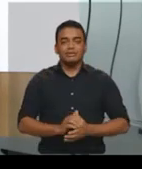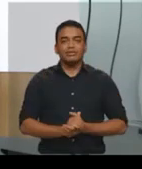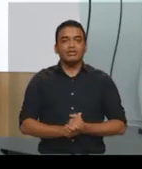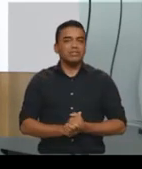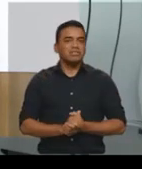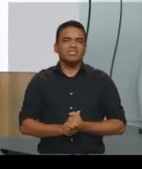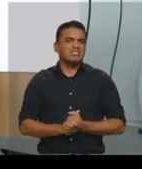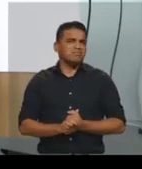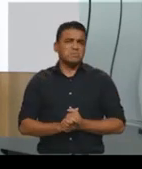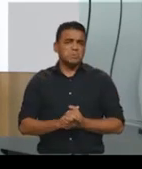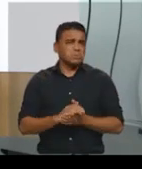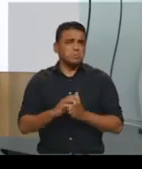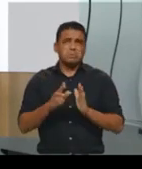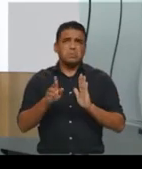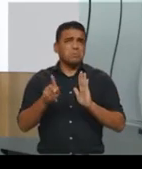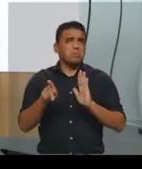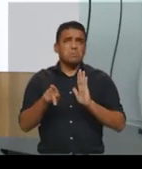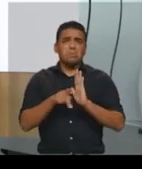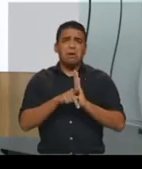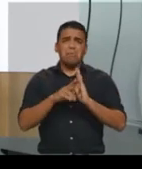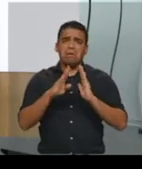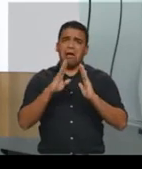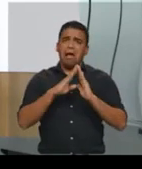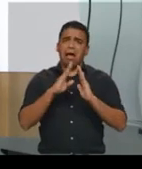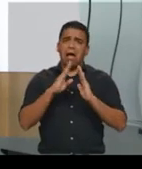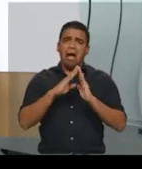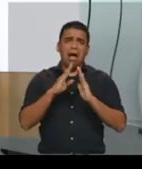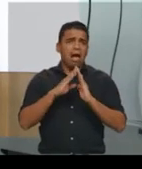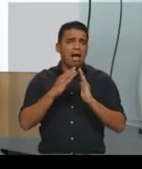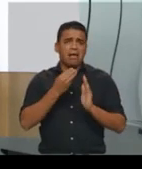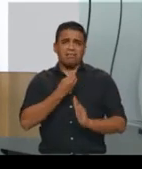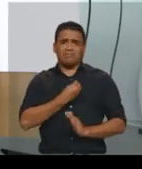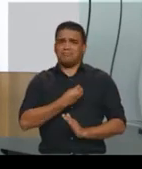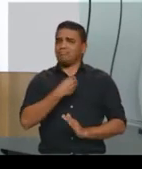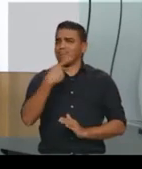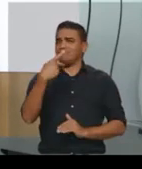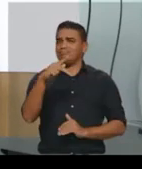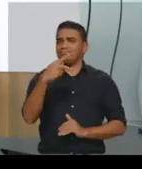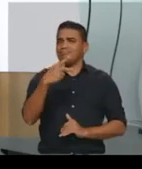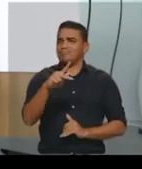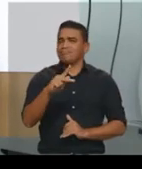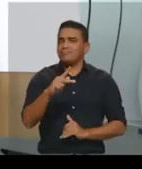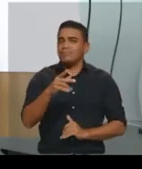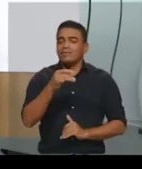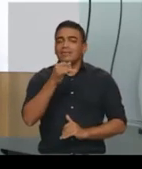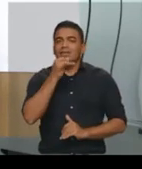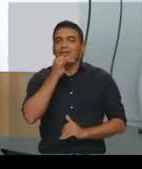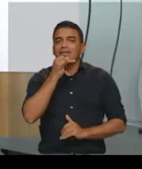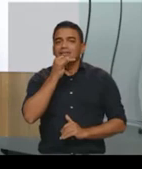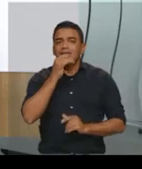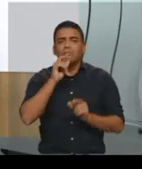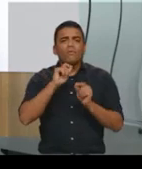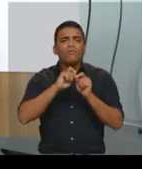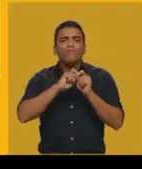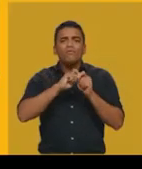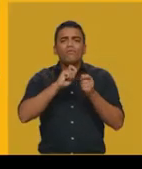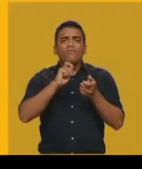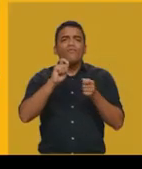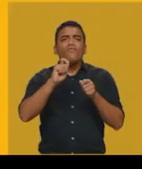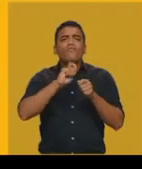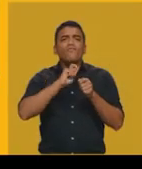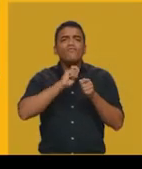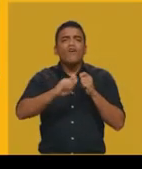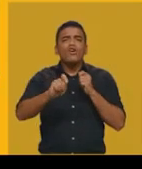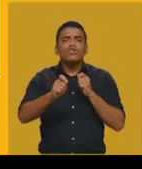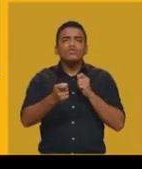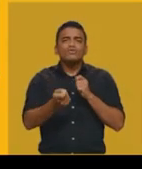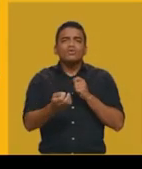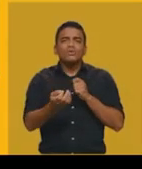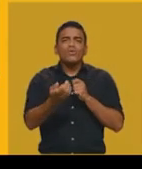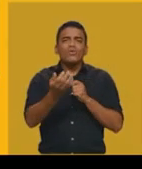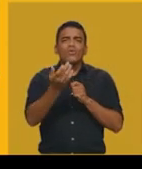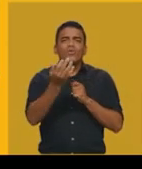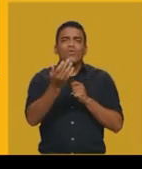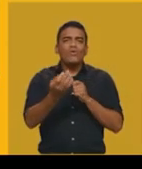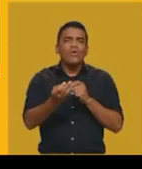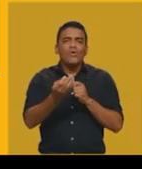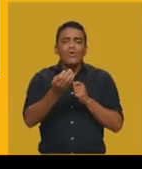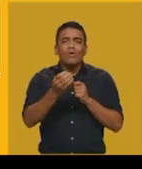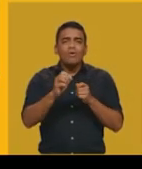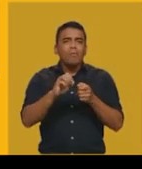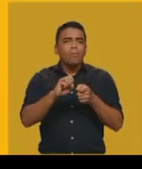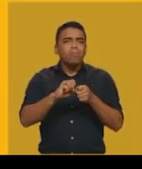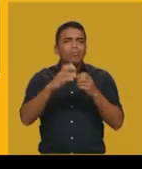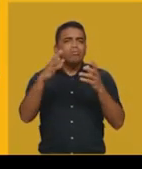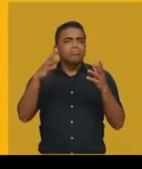coisas corriqueiras do nosso cotidiano, que seria, por exemplo, riscar um fósforo, né? Você vê ali a combustão